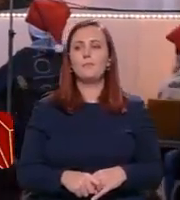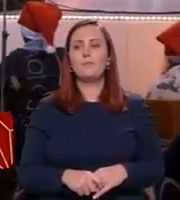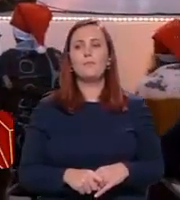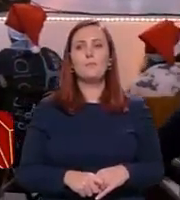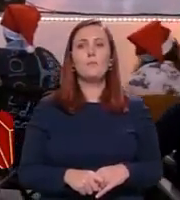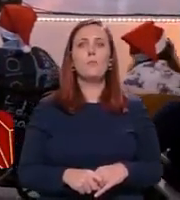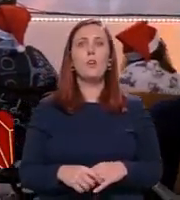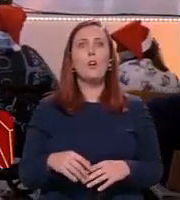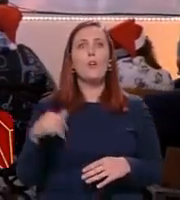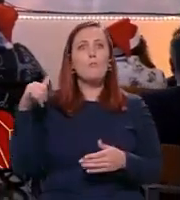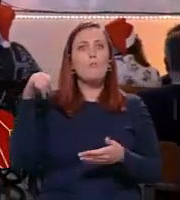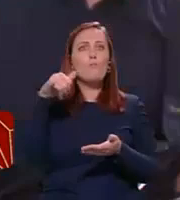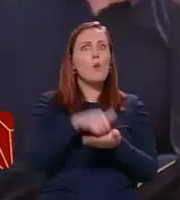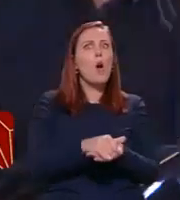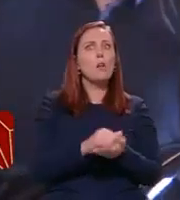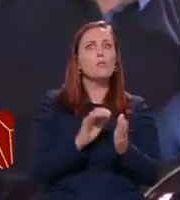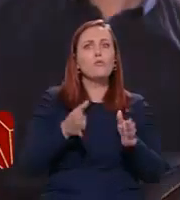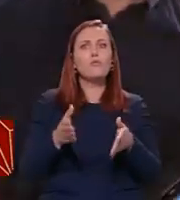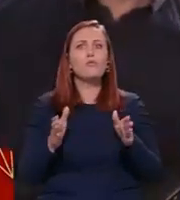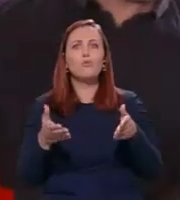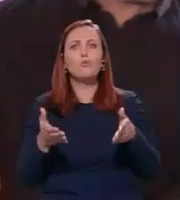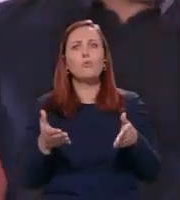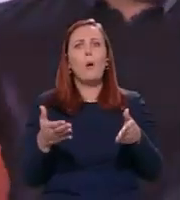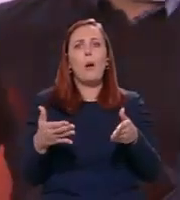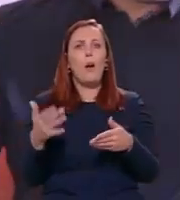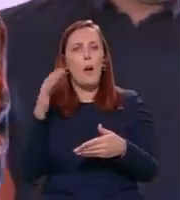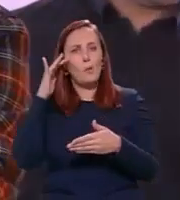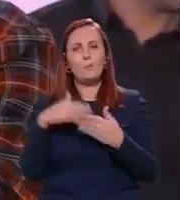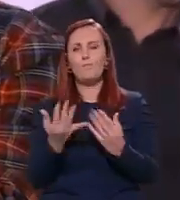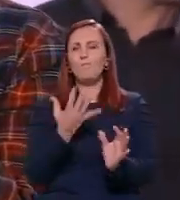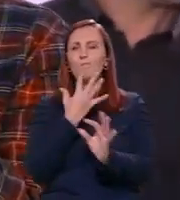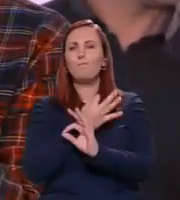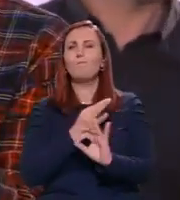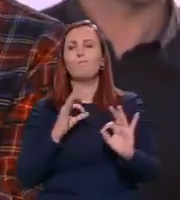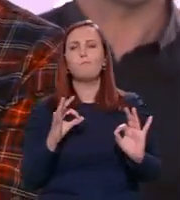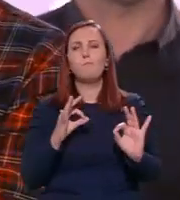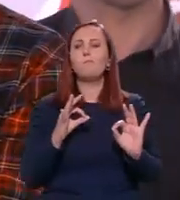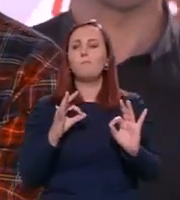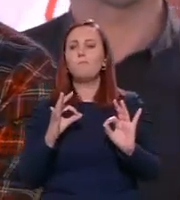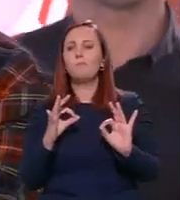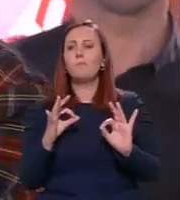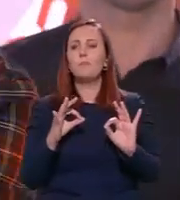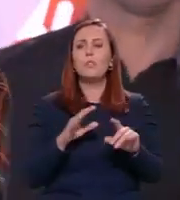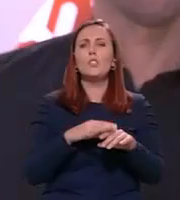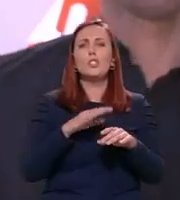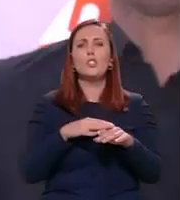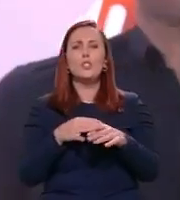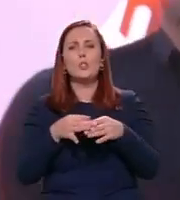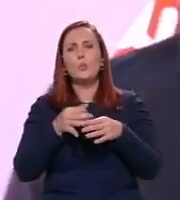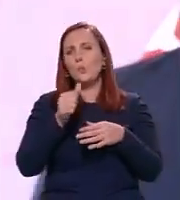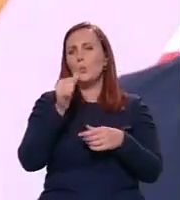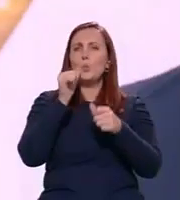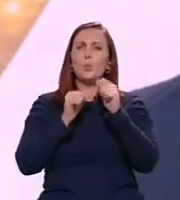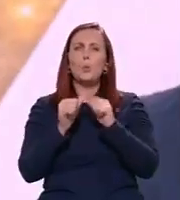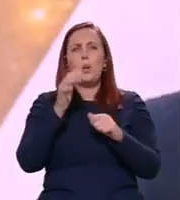Já voltei a lua de mel, excelente resultado. Vou tomar o meu chimarrão, seja quente